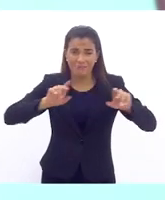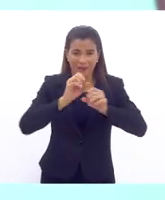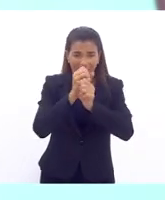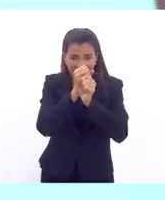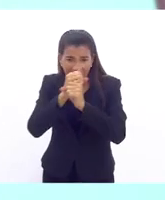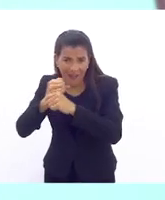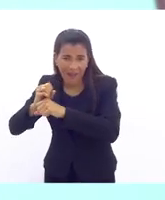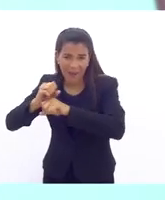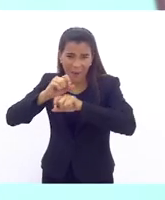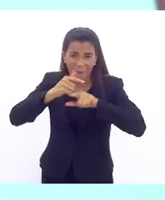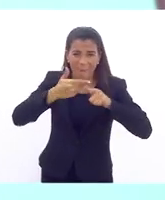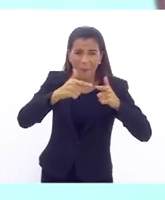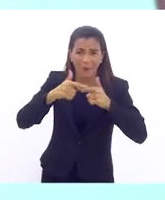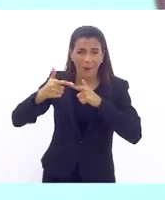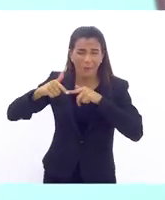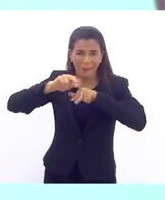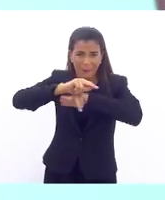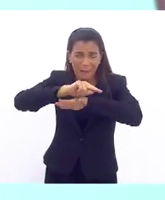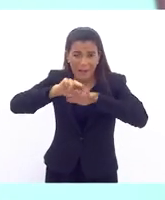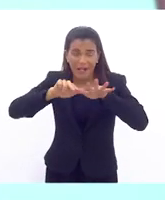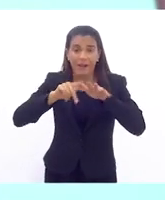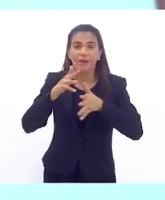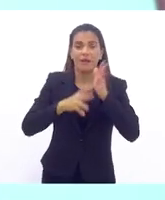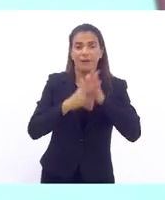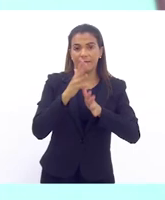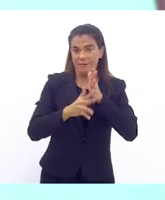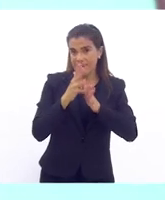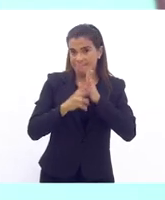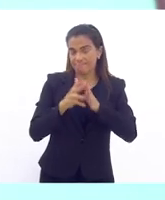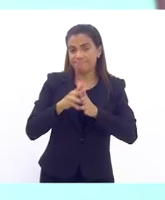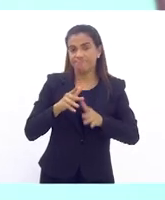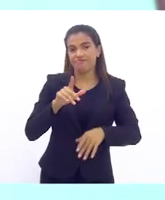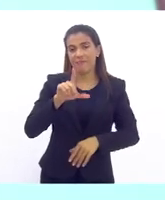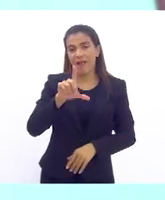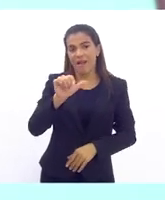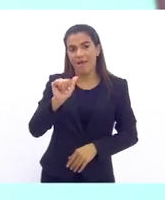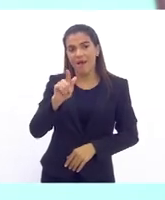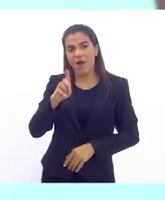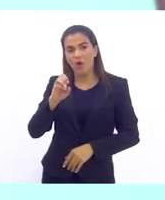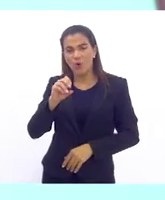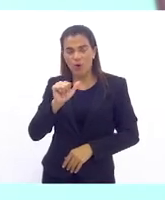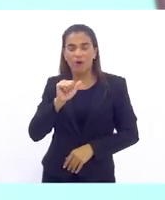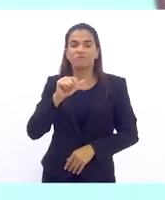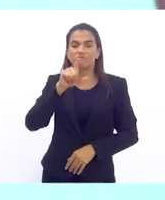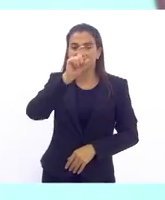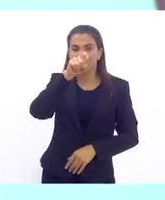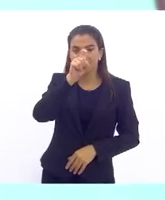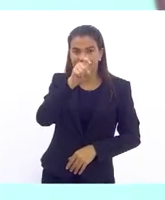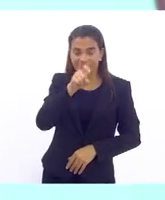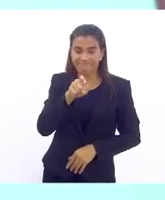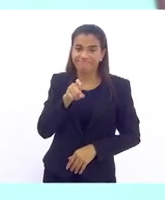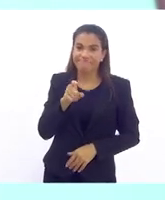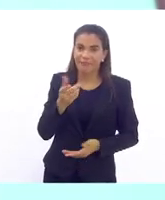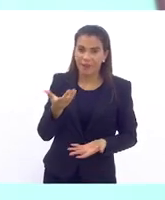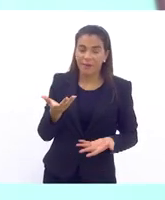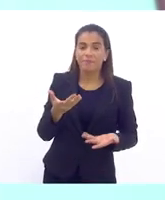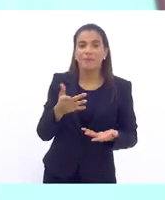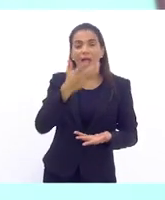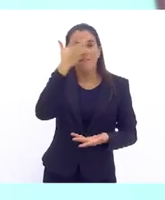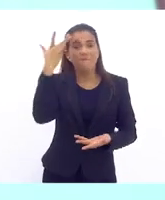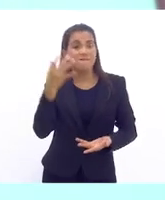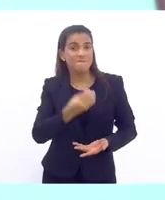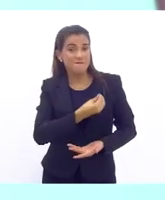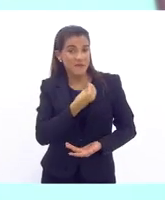série de outros problemas que atrapalha a Lagoa de Araruama por vários motivos primeira qualidade ambiental das pessoas que moram em Araruama segundo